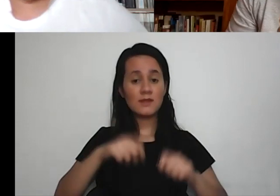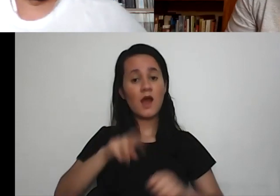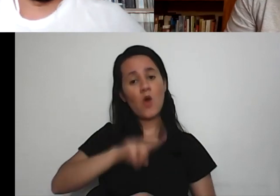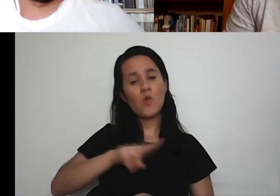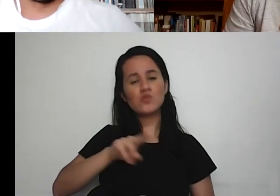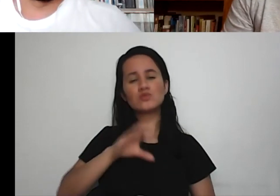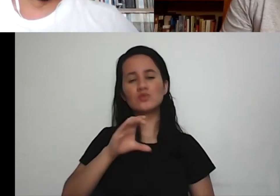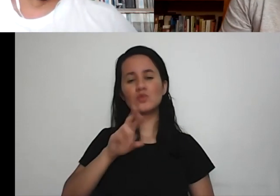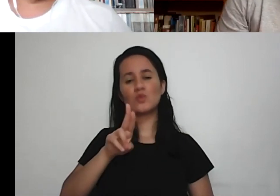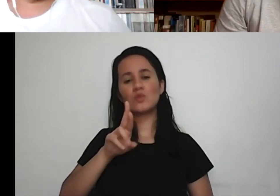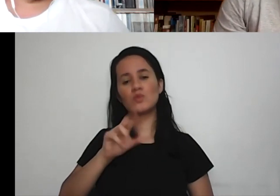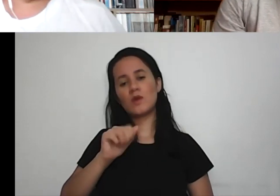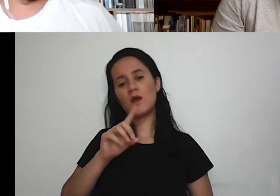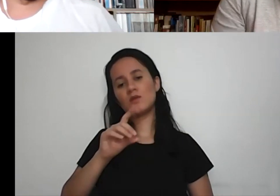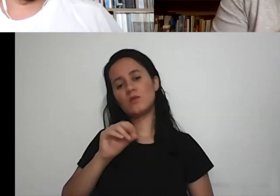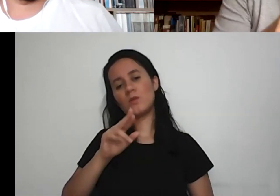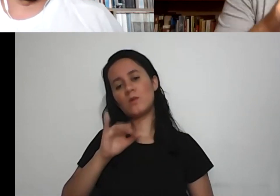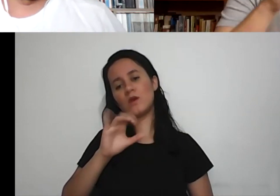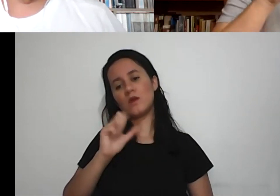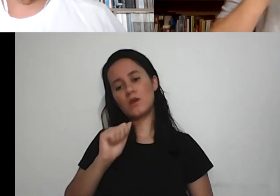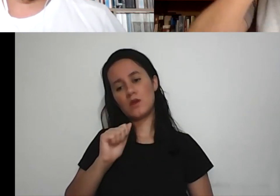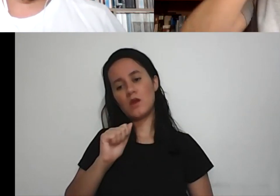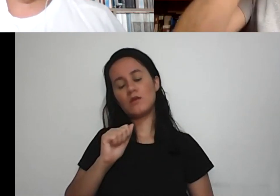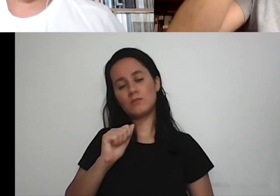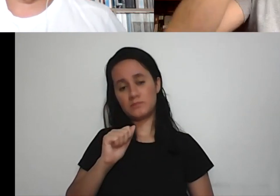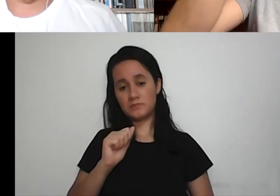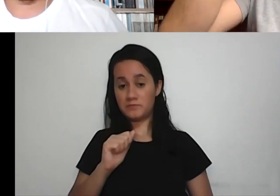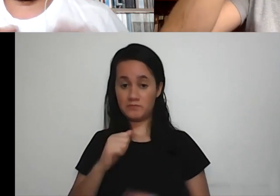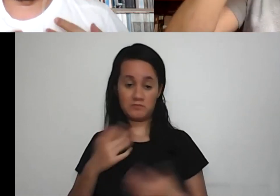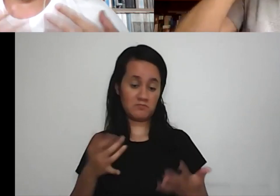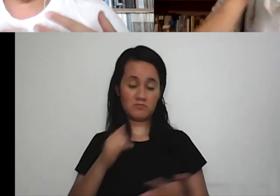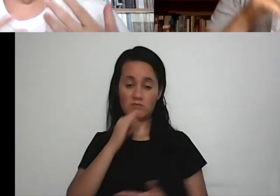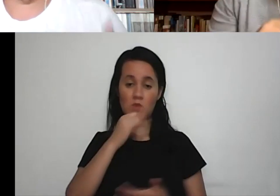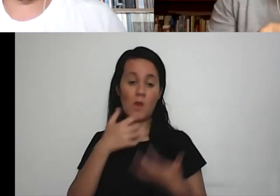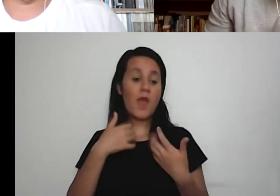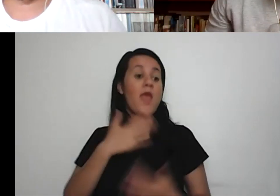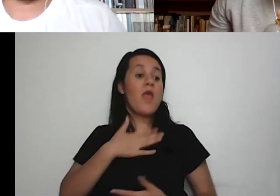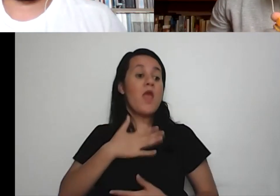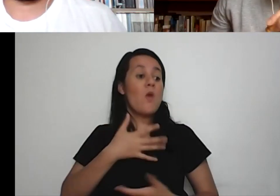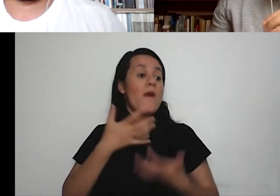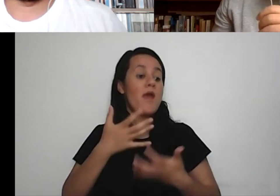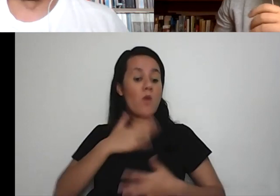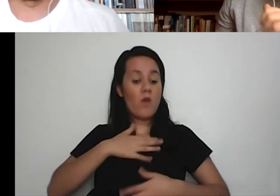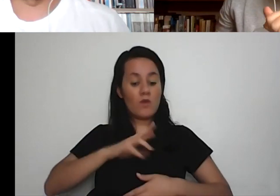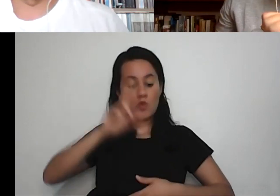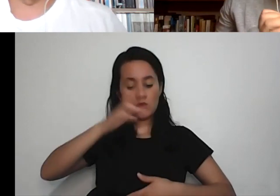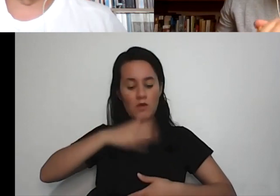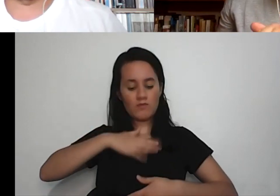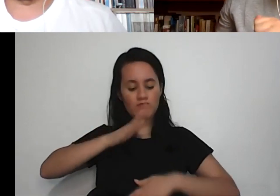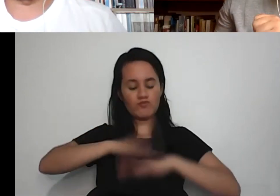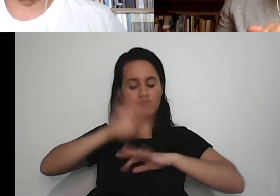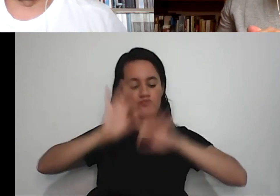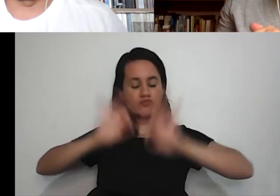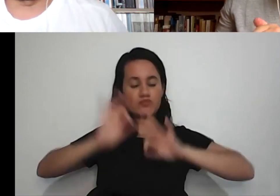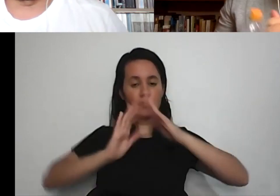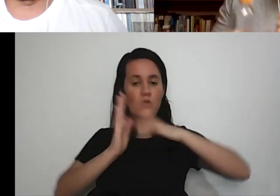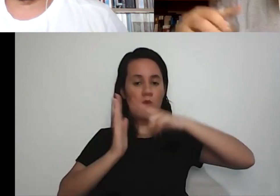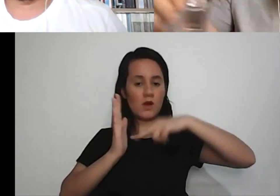mesmo, né? Do lugar, assim. Agora, você falar, eu quero me editar, eu não